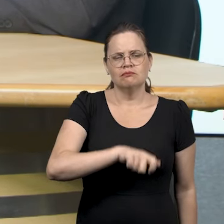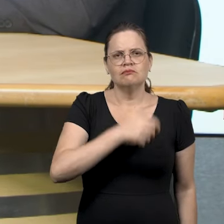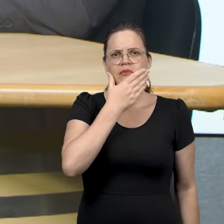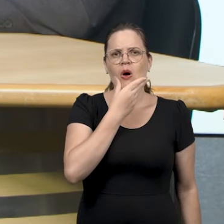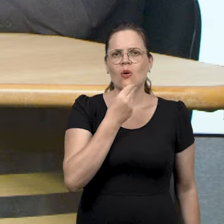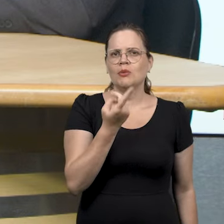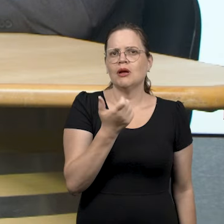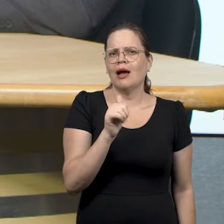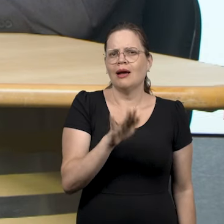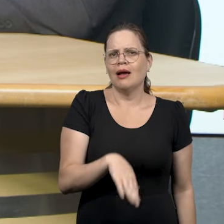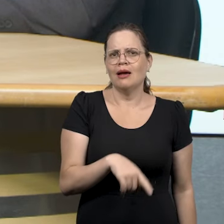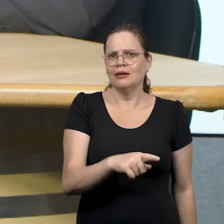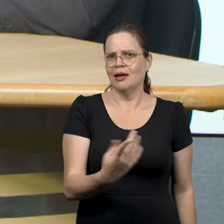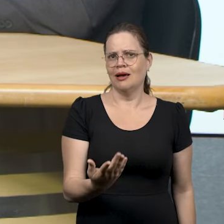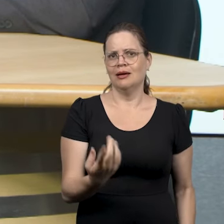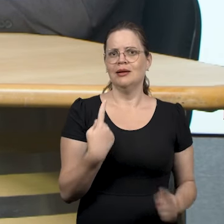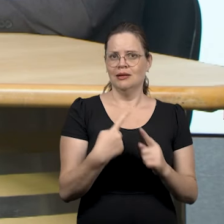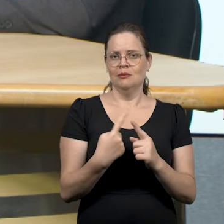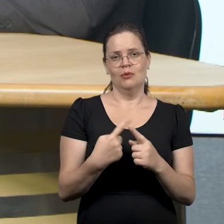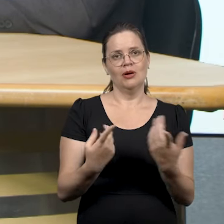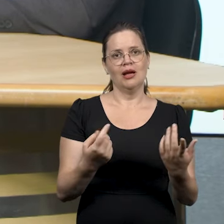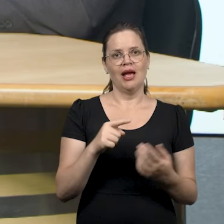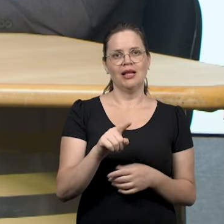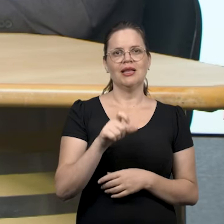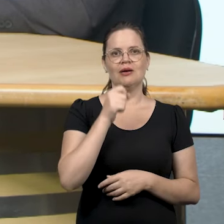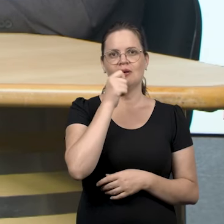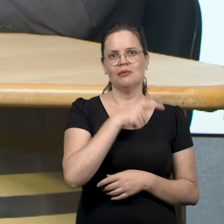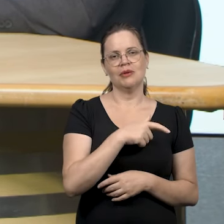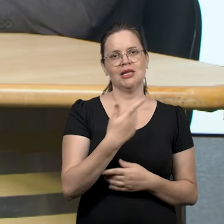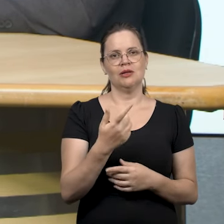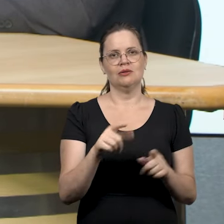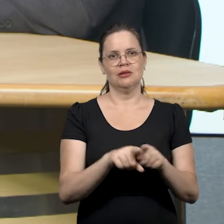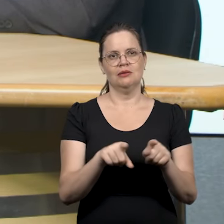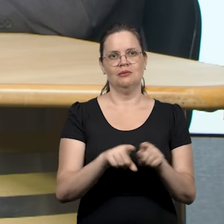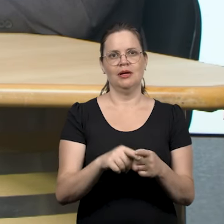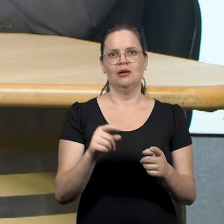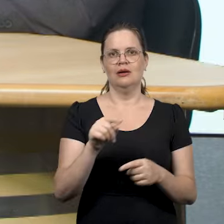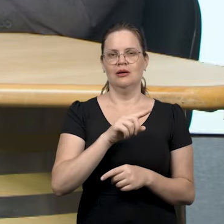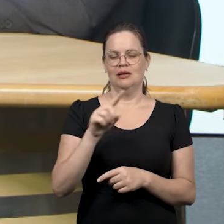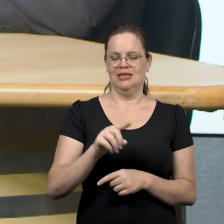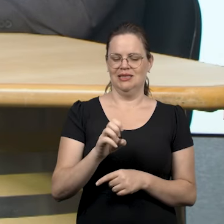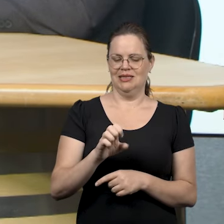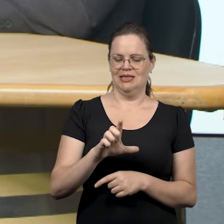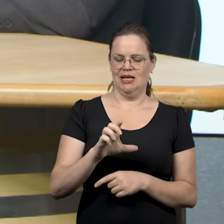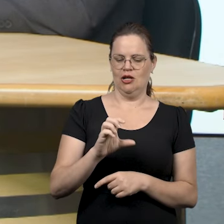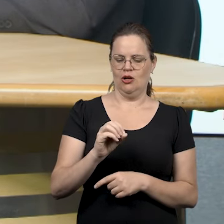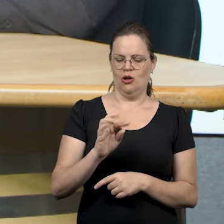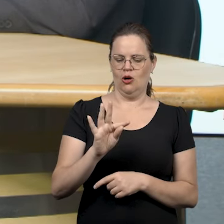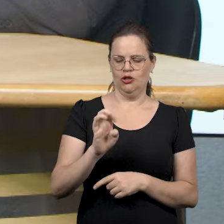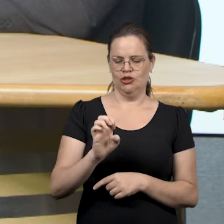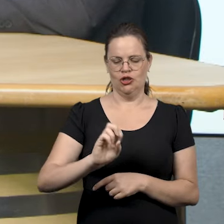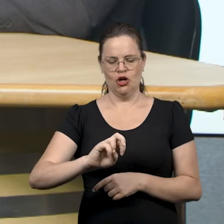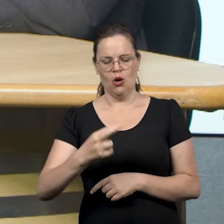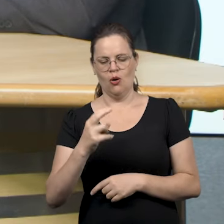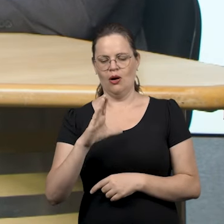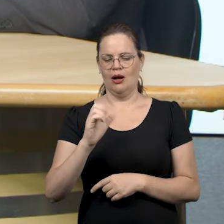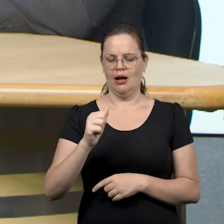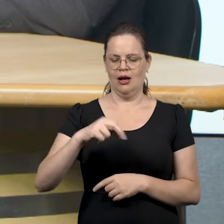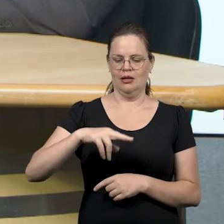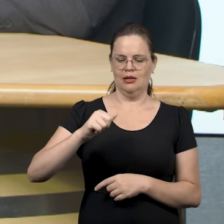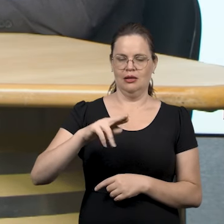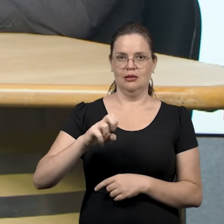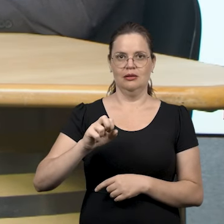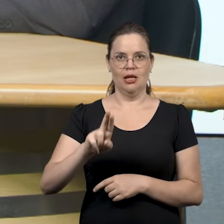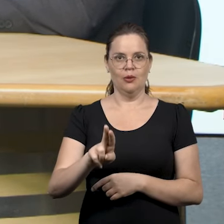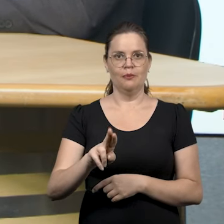personagem, né? Também conhecido como Simão Cananeu, ou como mencionamos, o Simão Zelote. Ele pertencia a um